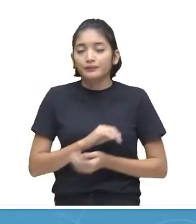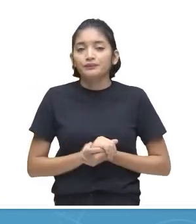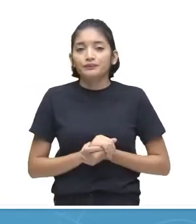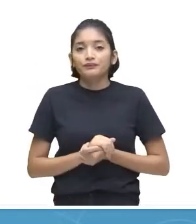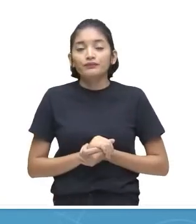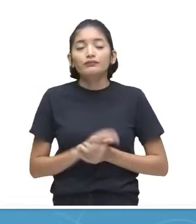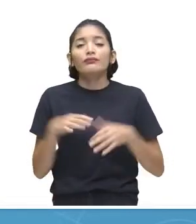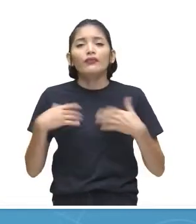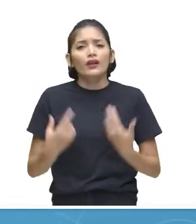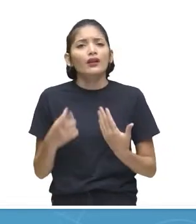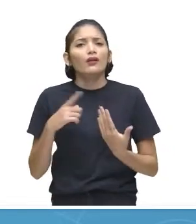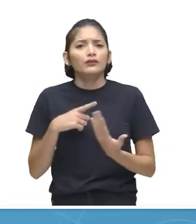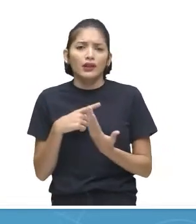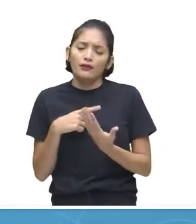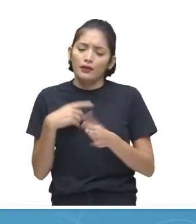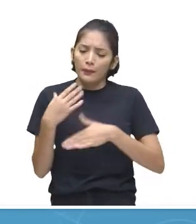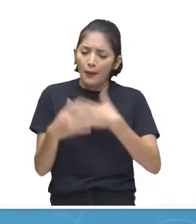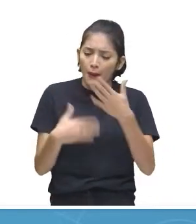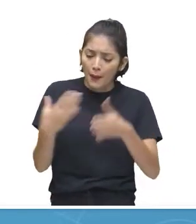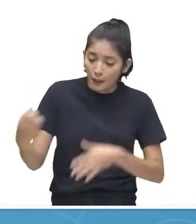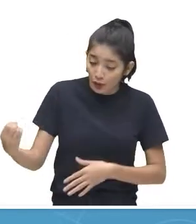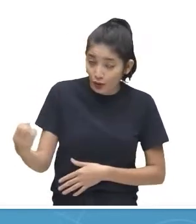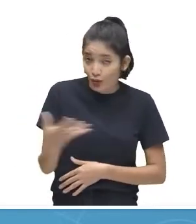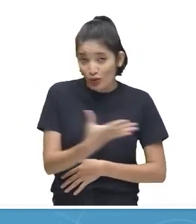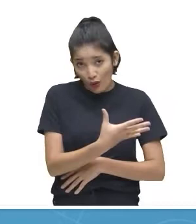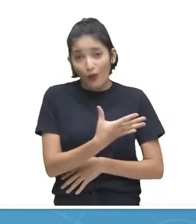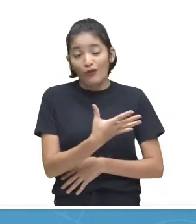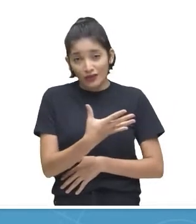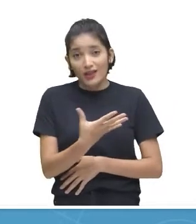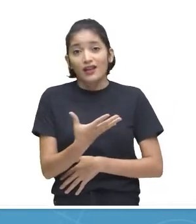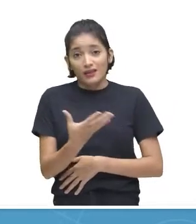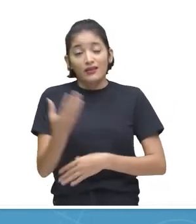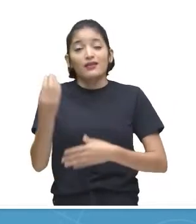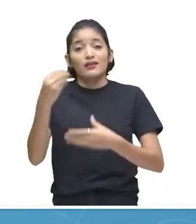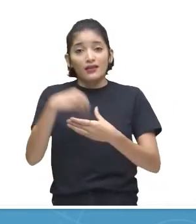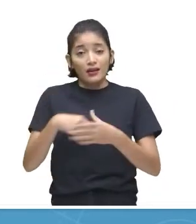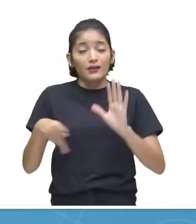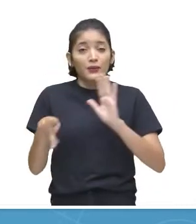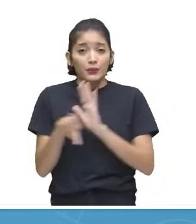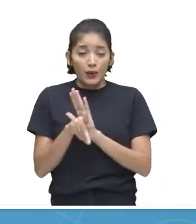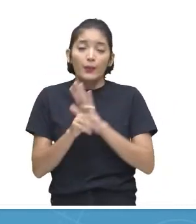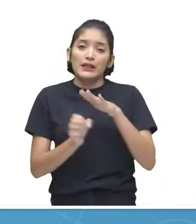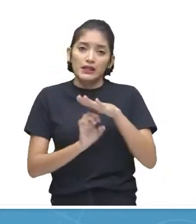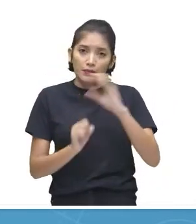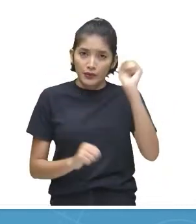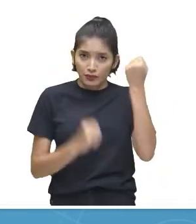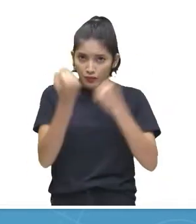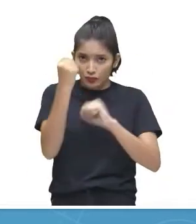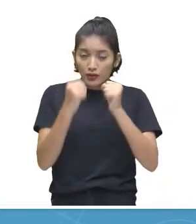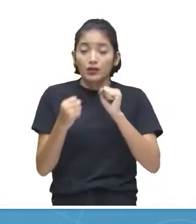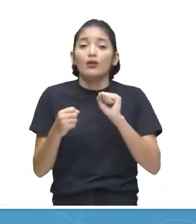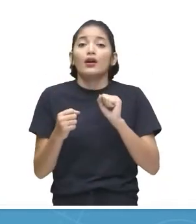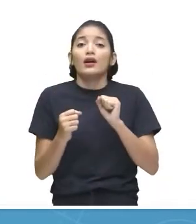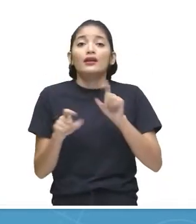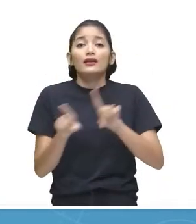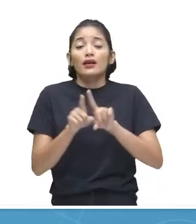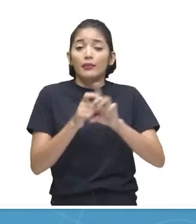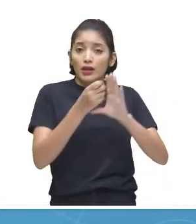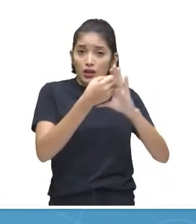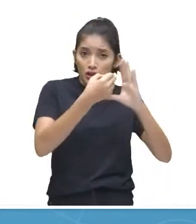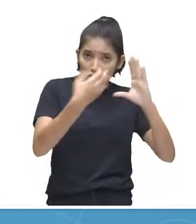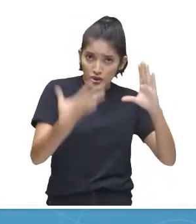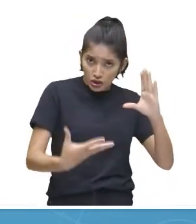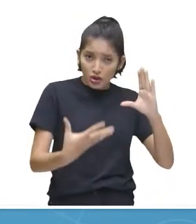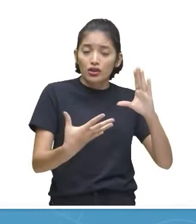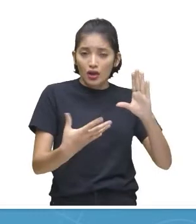uma constante modernização, progresso dentro das próprias indústrias. E isso também faz parte da característica